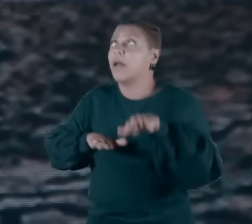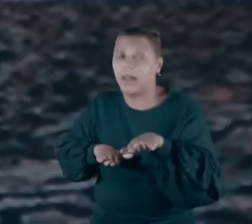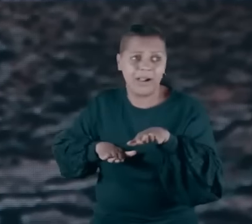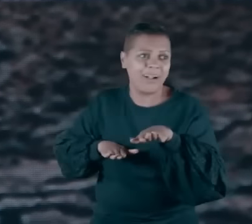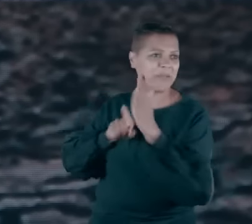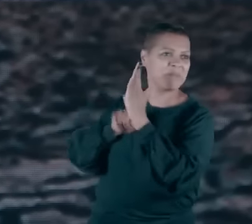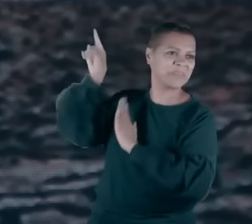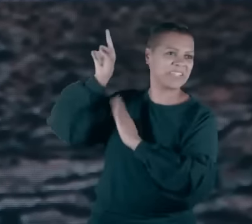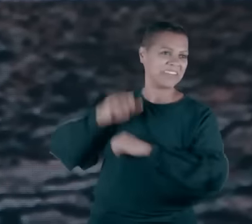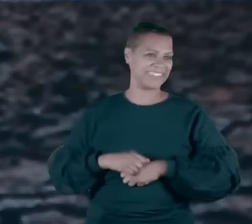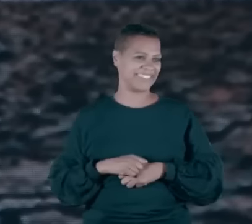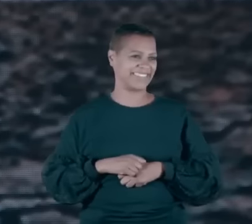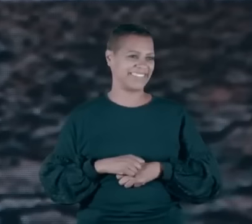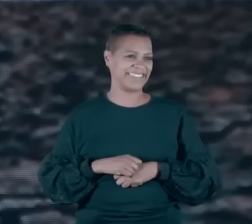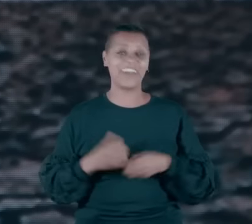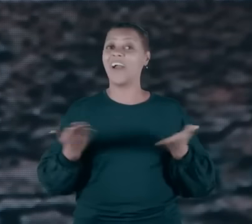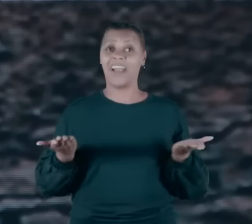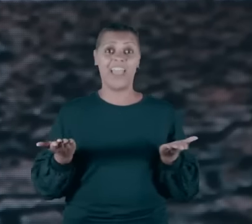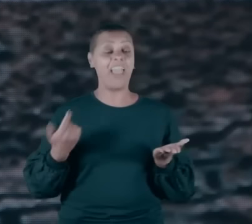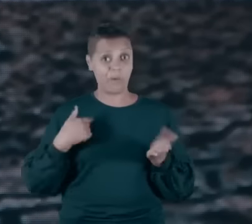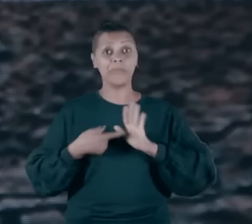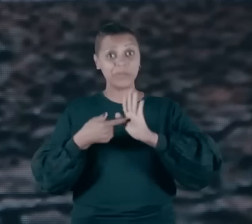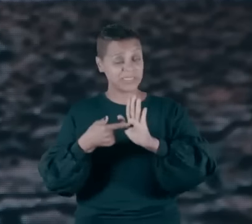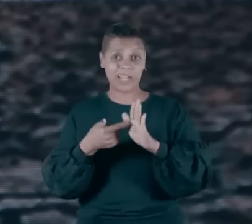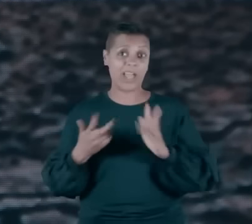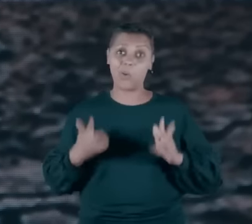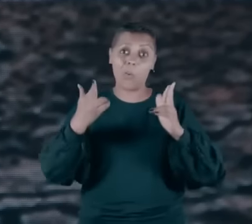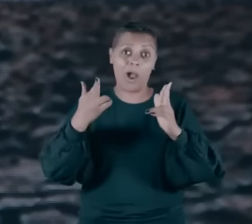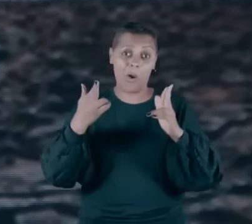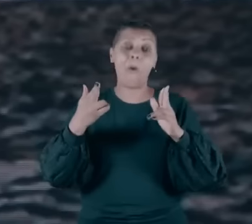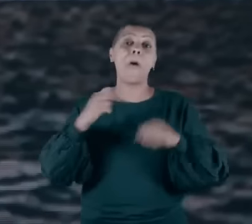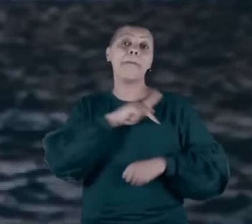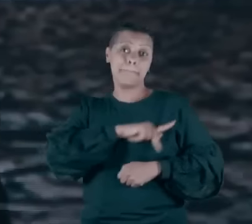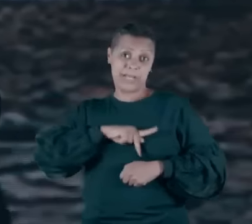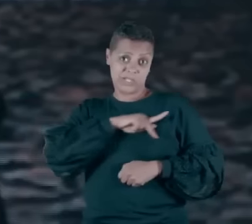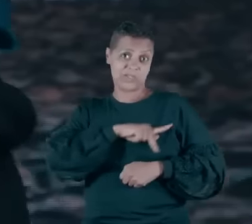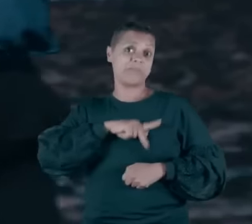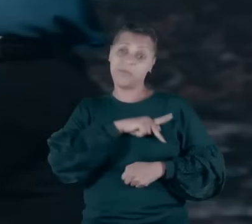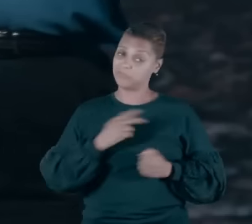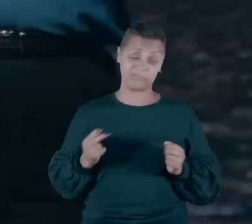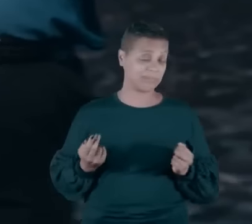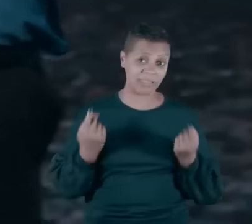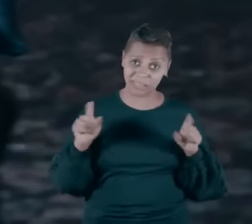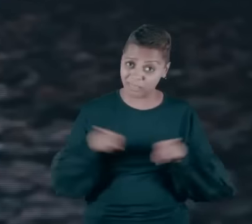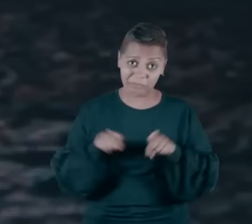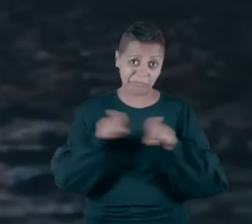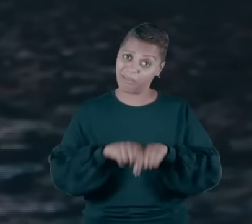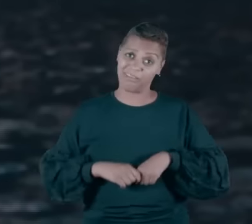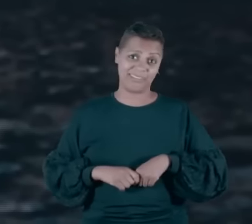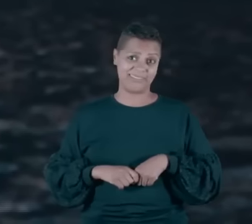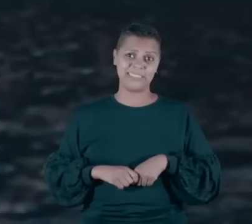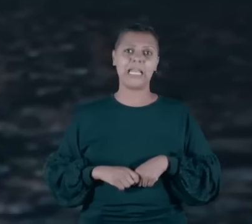vocês que isso é um padrão de Deus o mesmo aconteceu com o apóstolo Paulo apóstolo Paulo era um homem que era